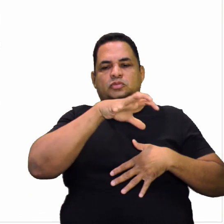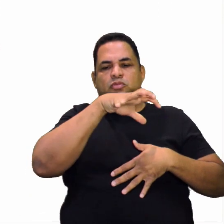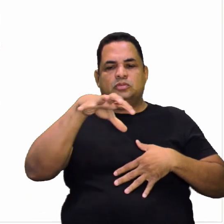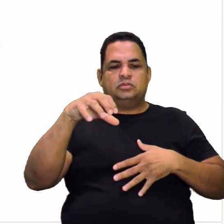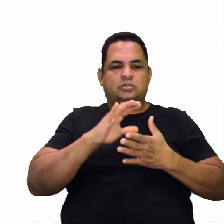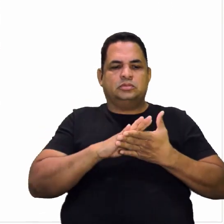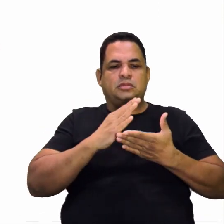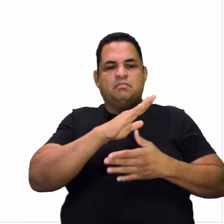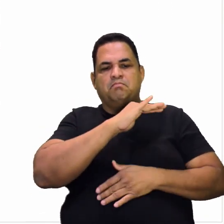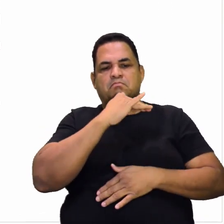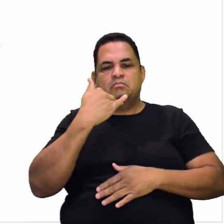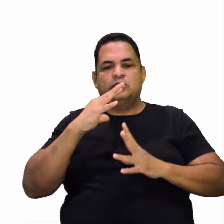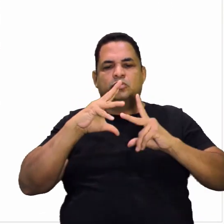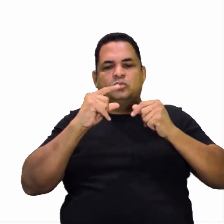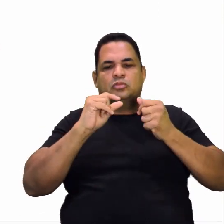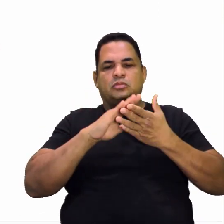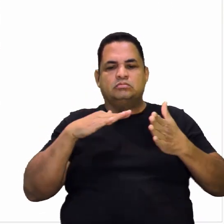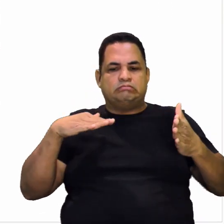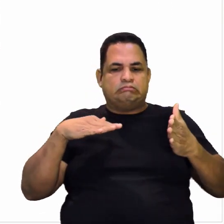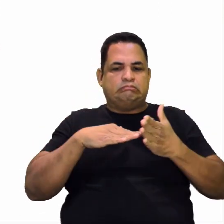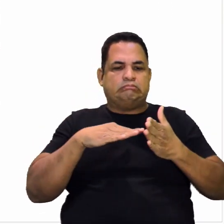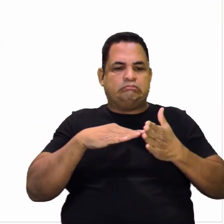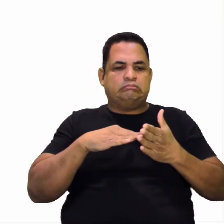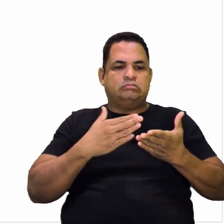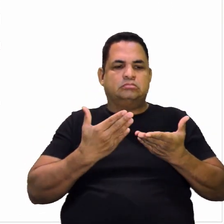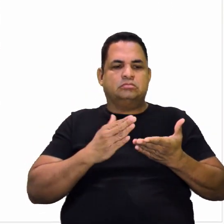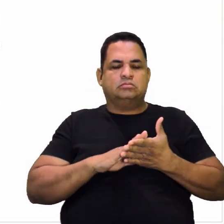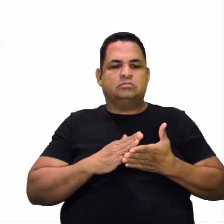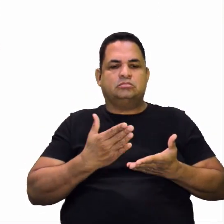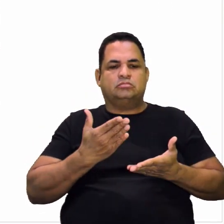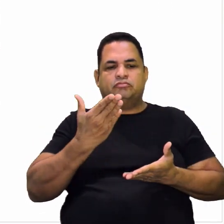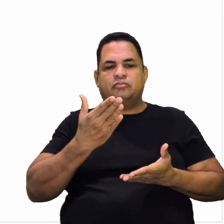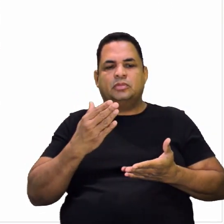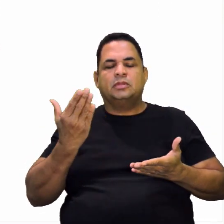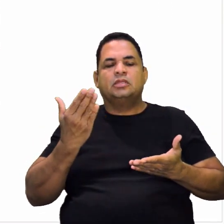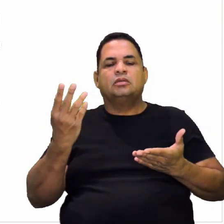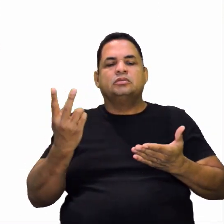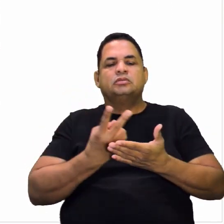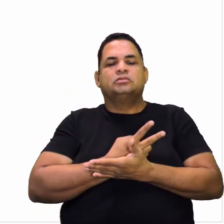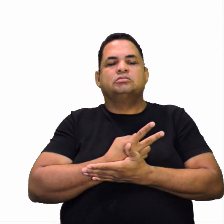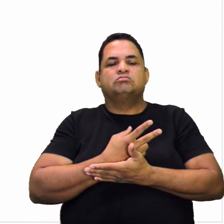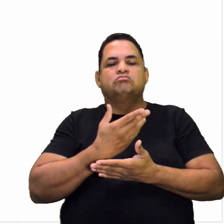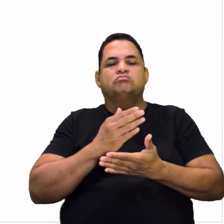esmagado todas as barreiras sérias de resistência do Oriente.